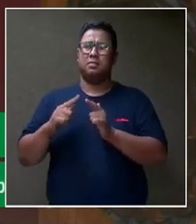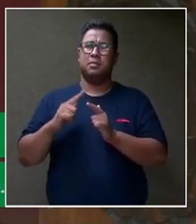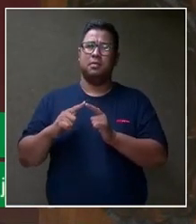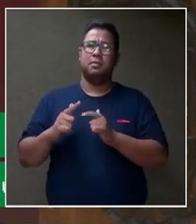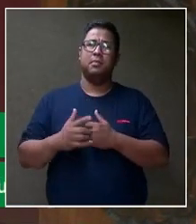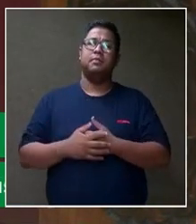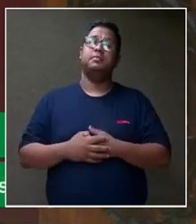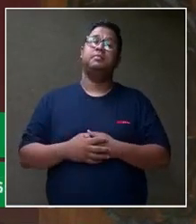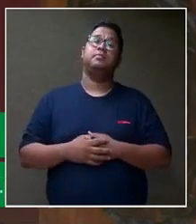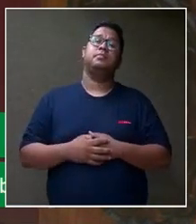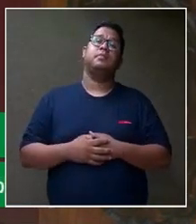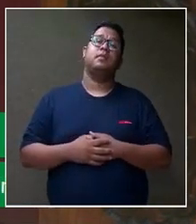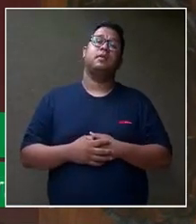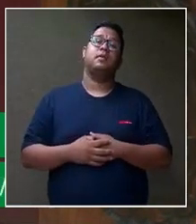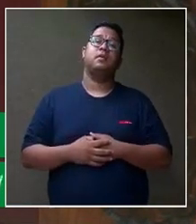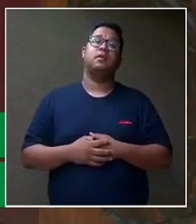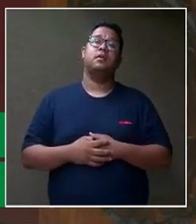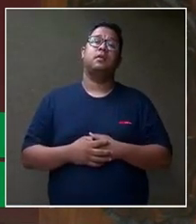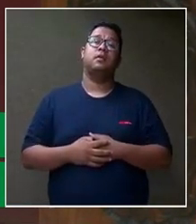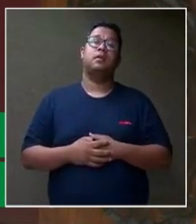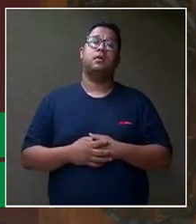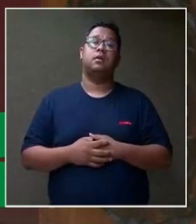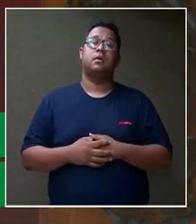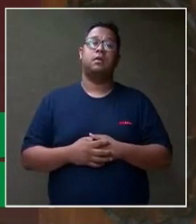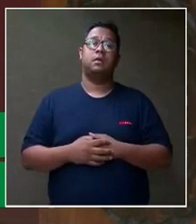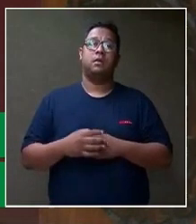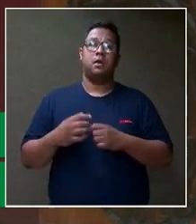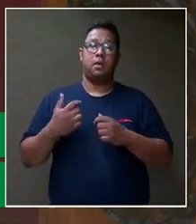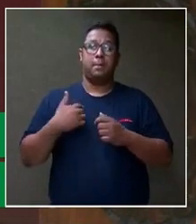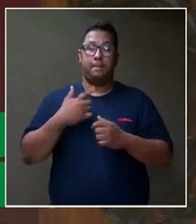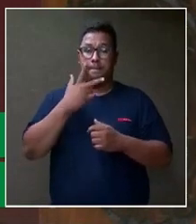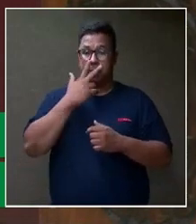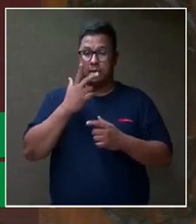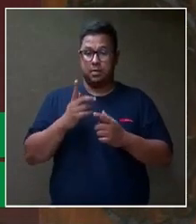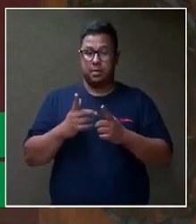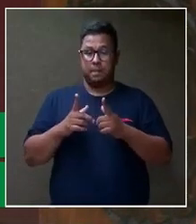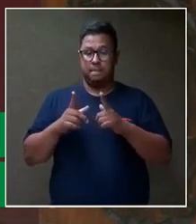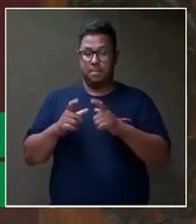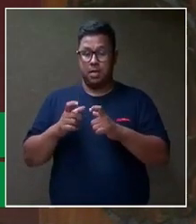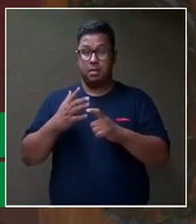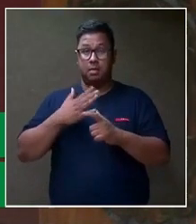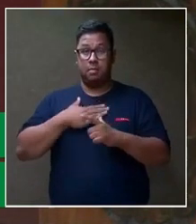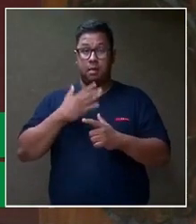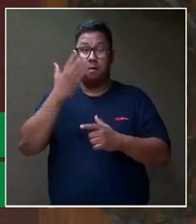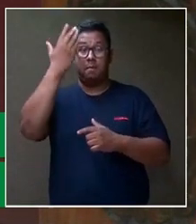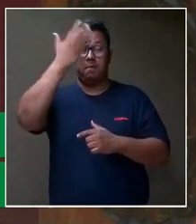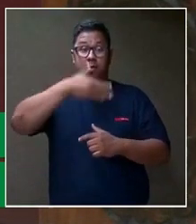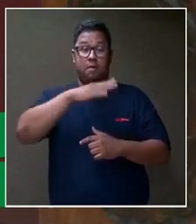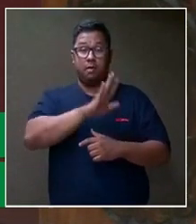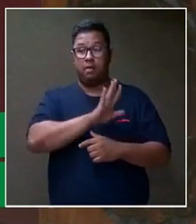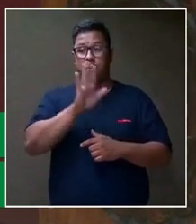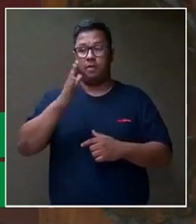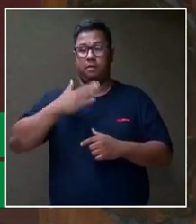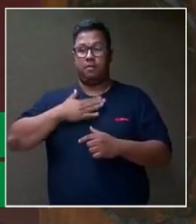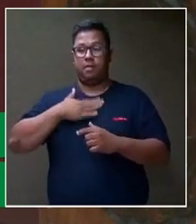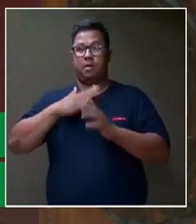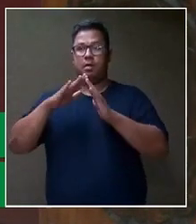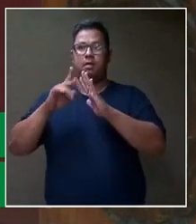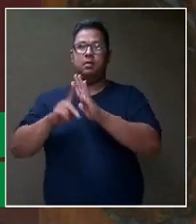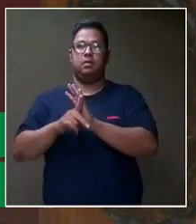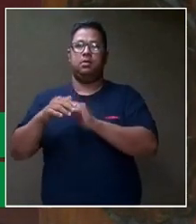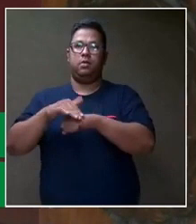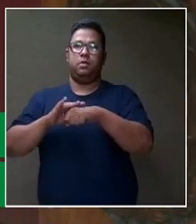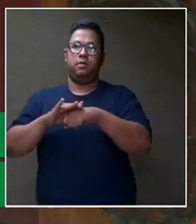aí, e ela teve que tirar um print da minha conversa e mandar para ele para poder provar que ela estava indo em casa conversar